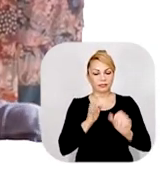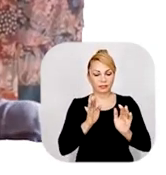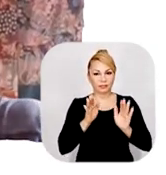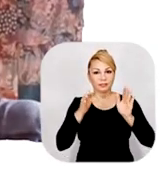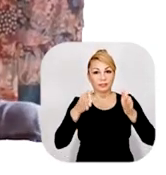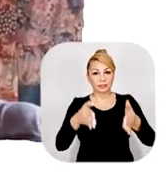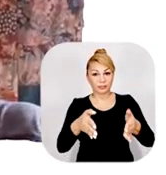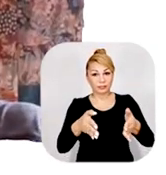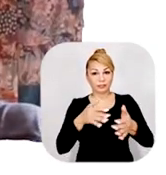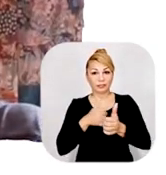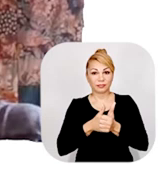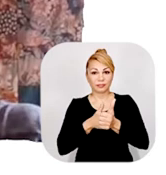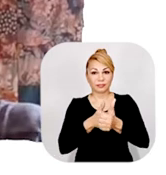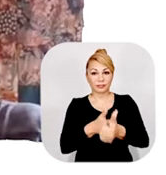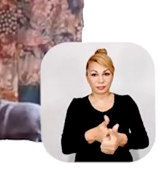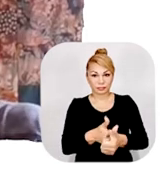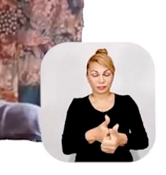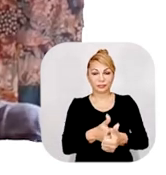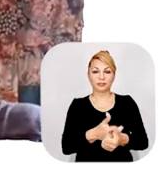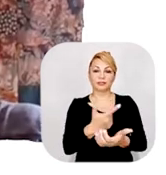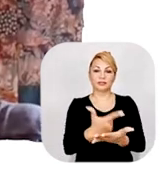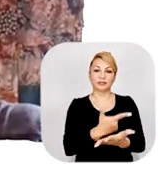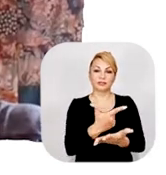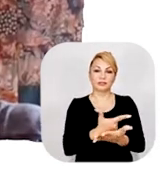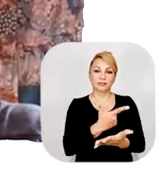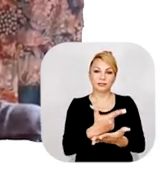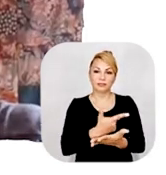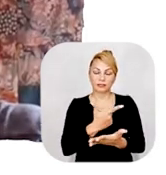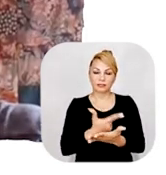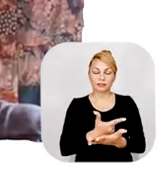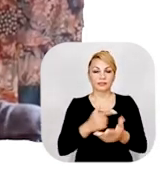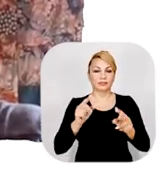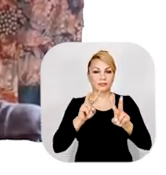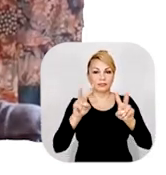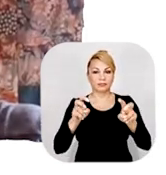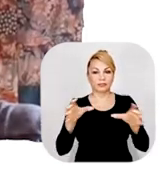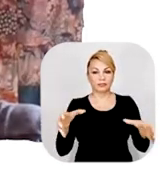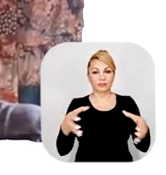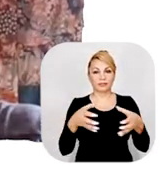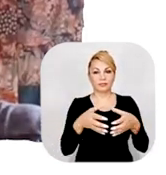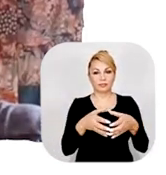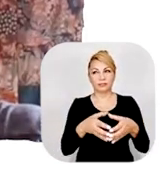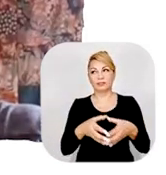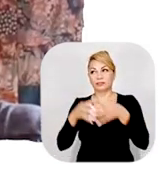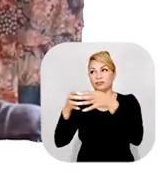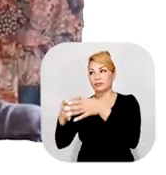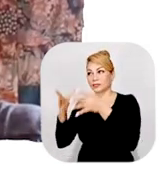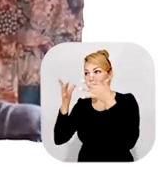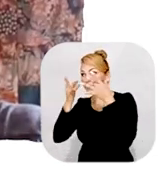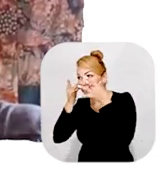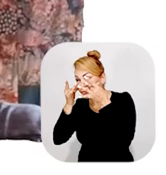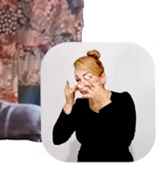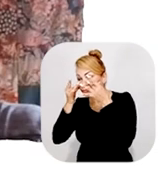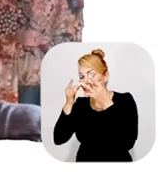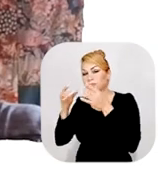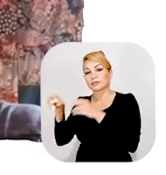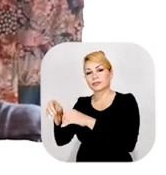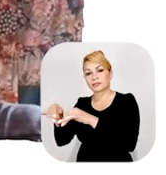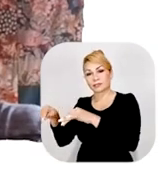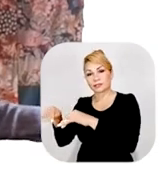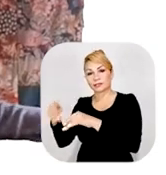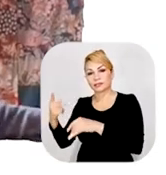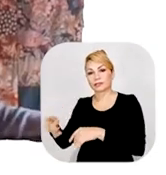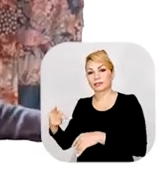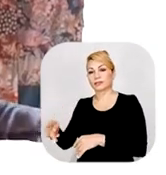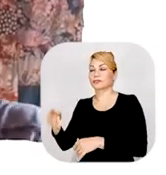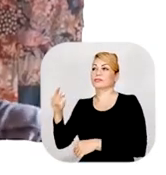para acompanhar o livro sobre a expedição do Snetlag, que possa ser visto